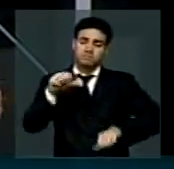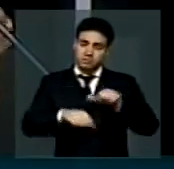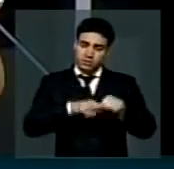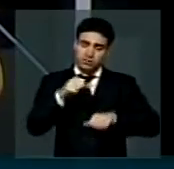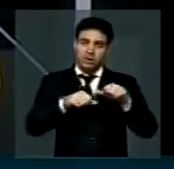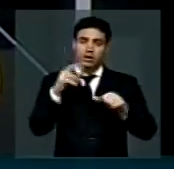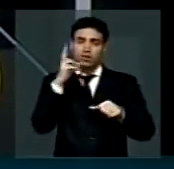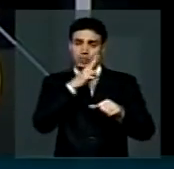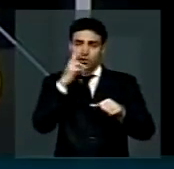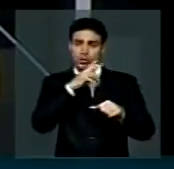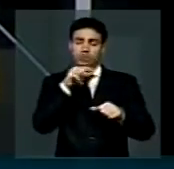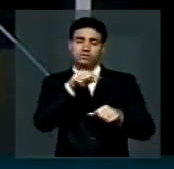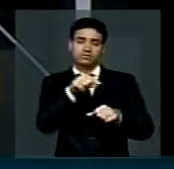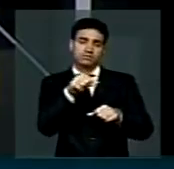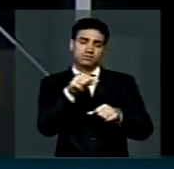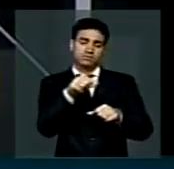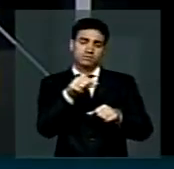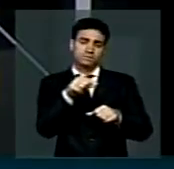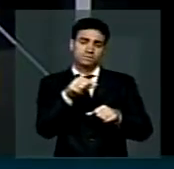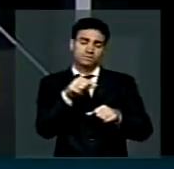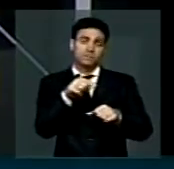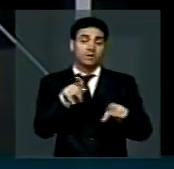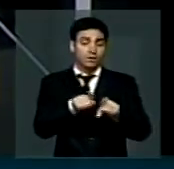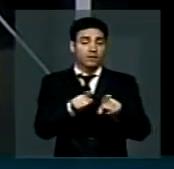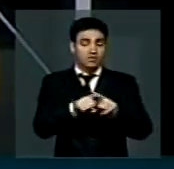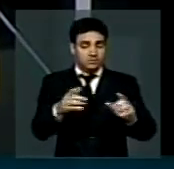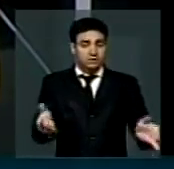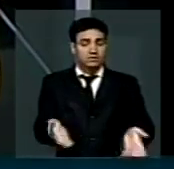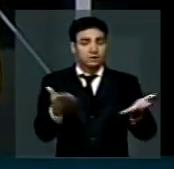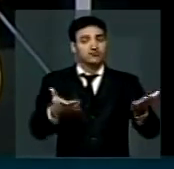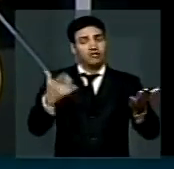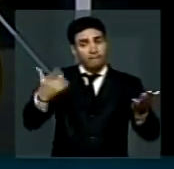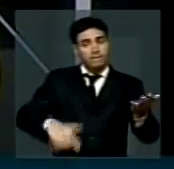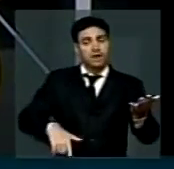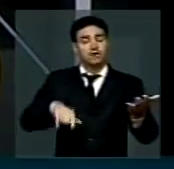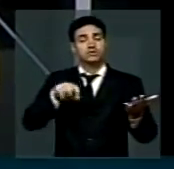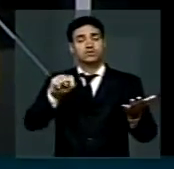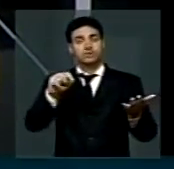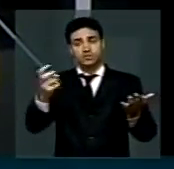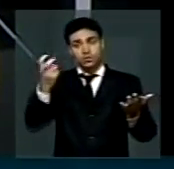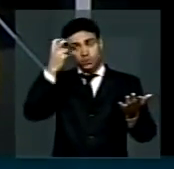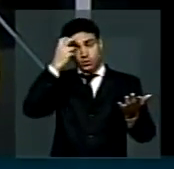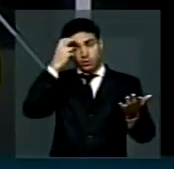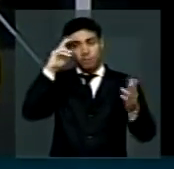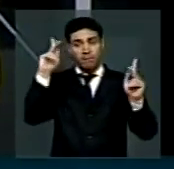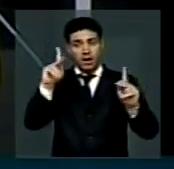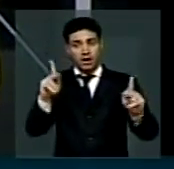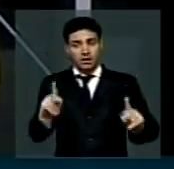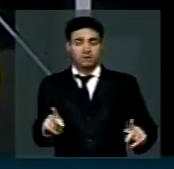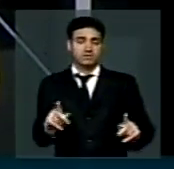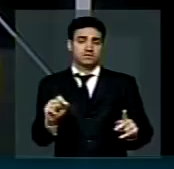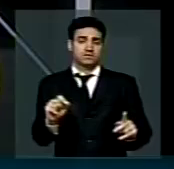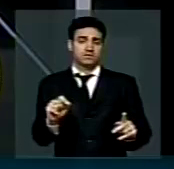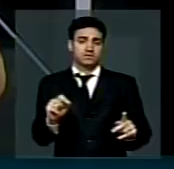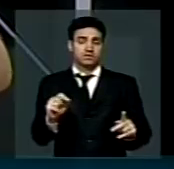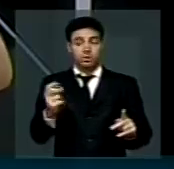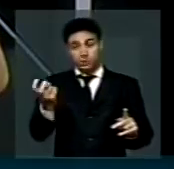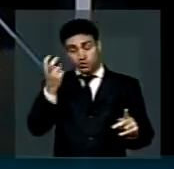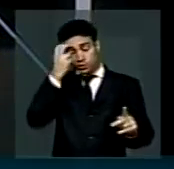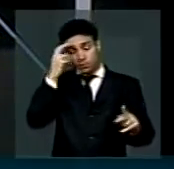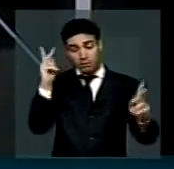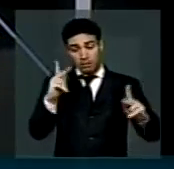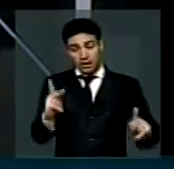urgentemente esse quadro e incentivar cada vez mais a cultura da paz. Uma cultura da paz